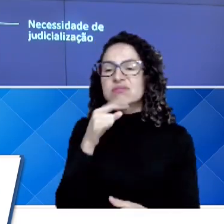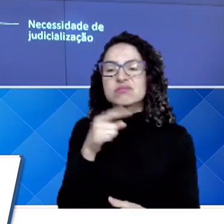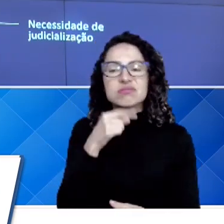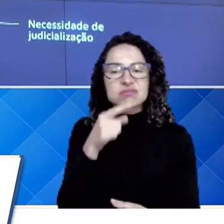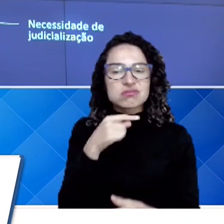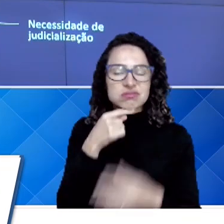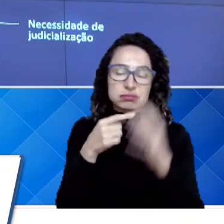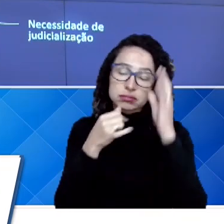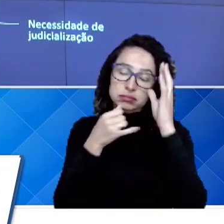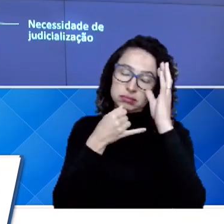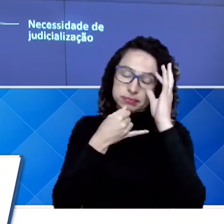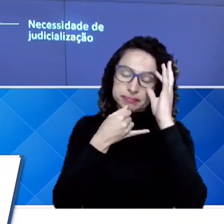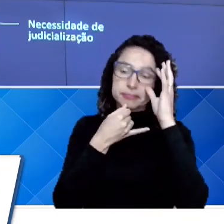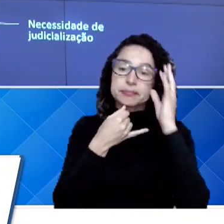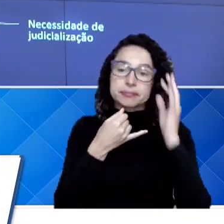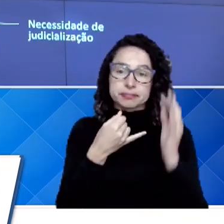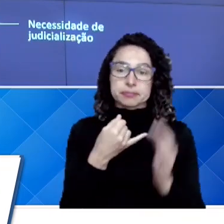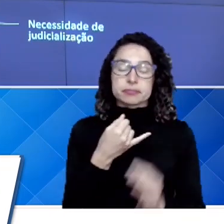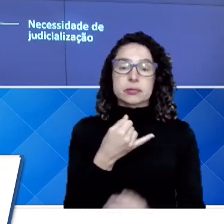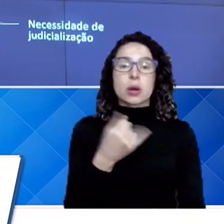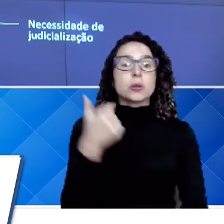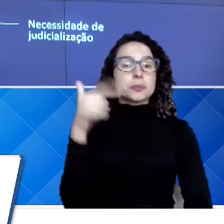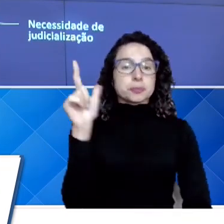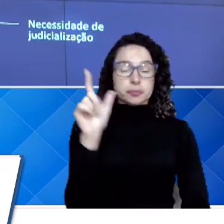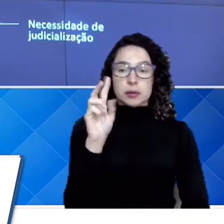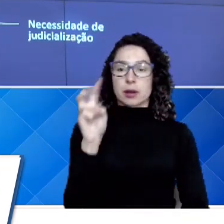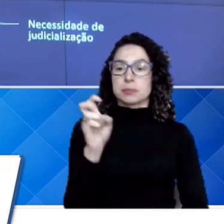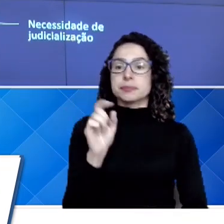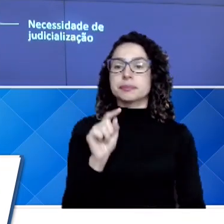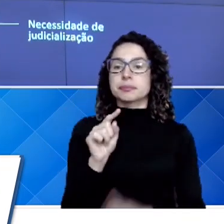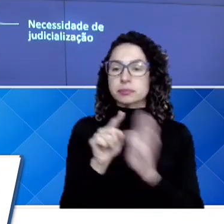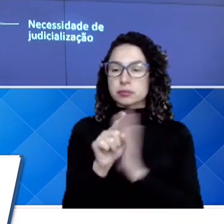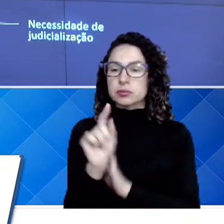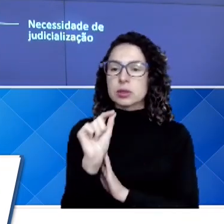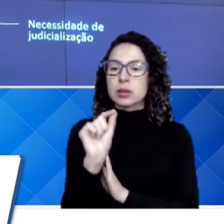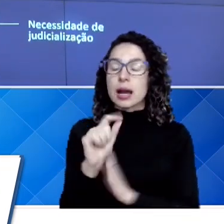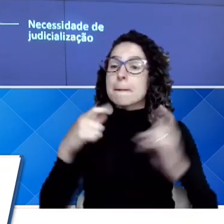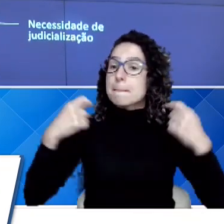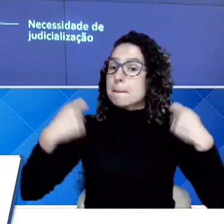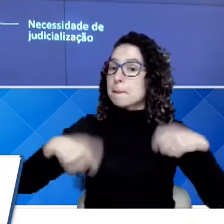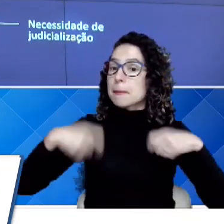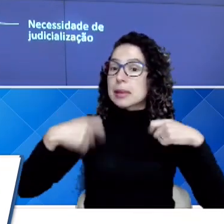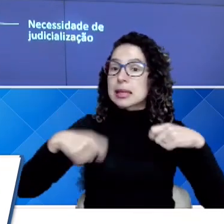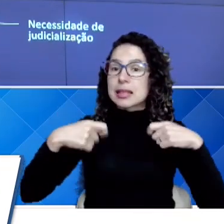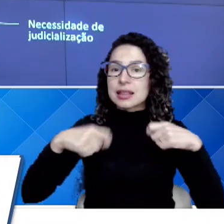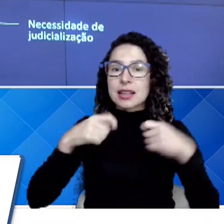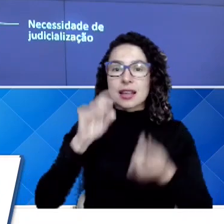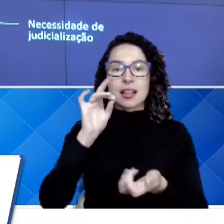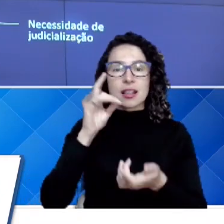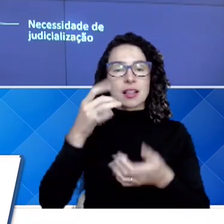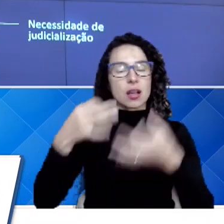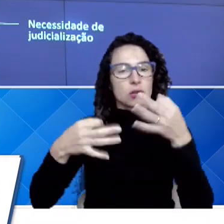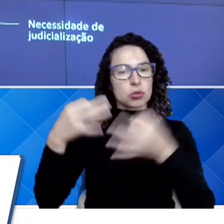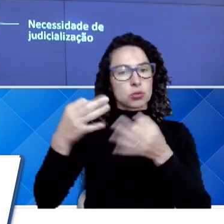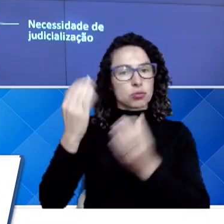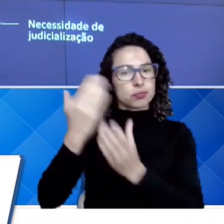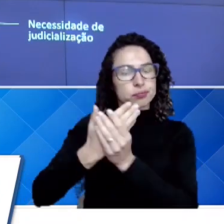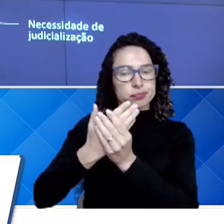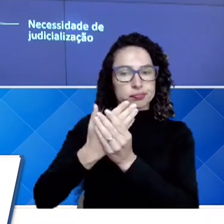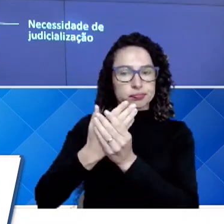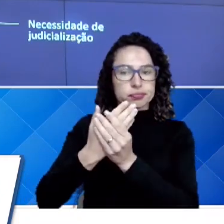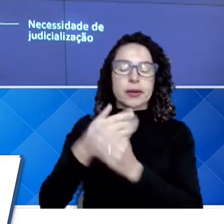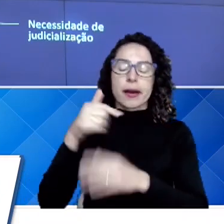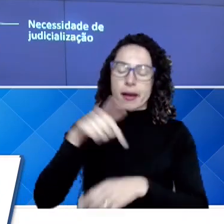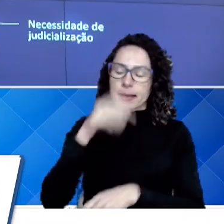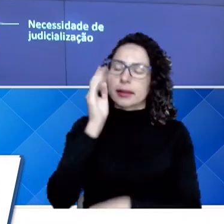infelizmente. Uma outra questão também que foi levantada é a necessidade de judicialização. Ou seja, em nosso país,